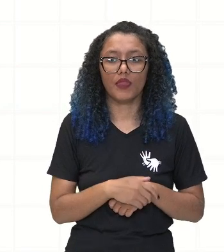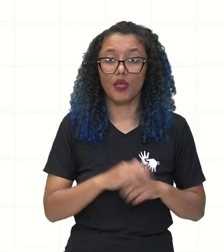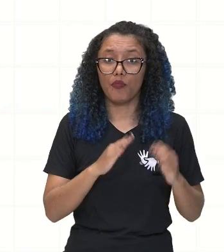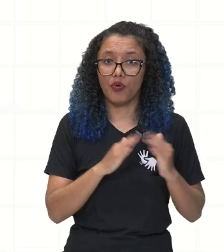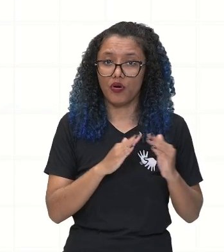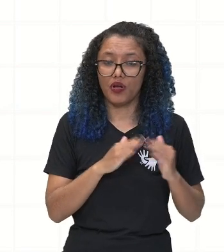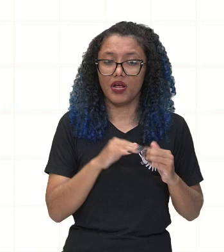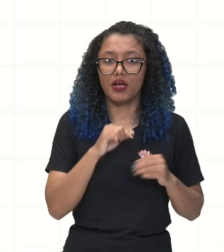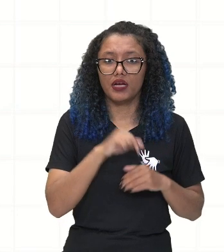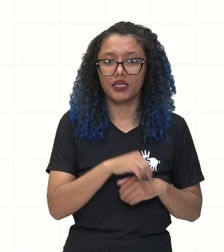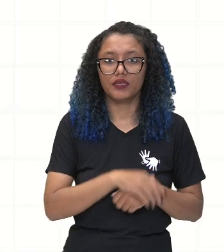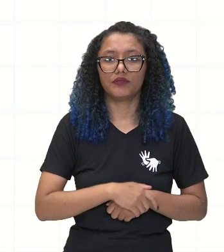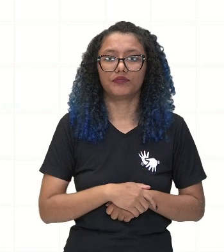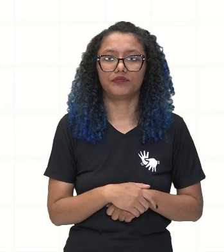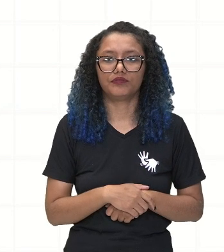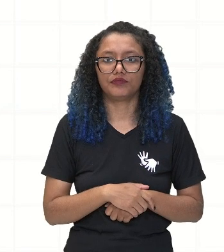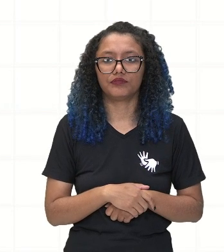obra